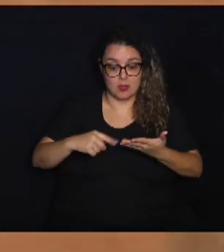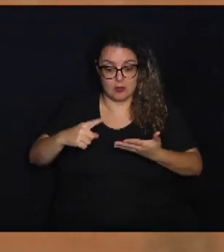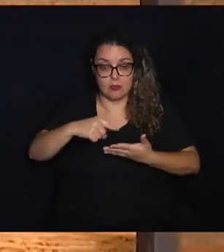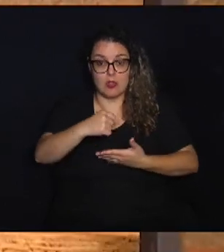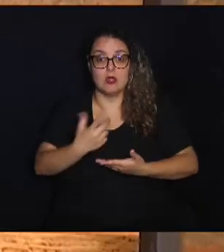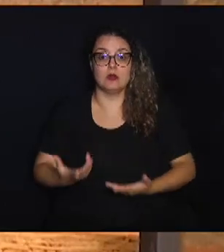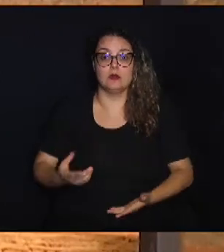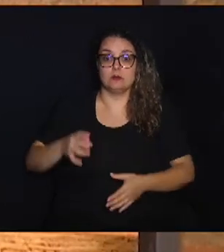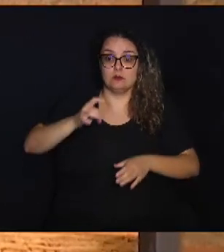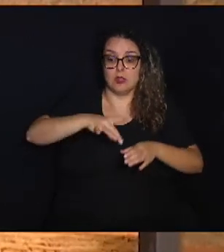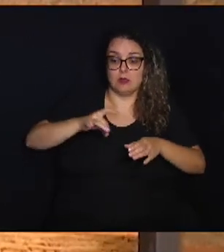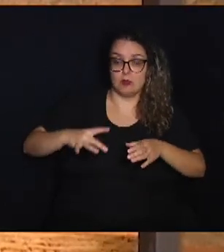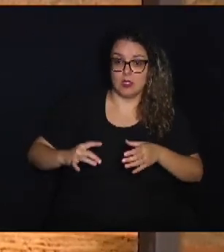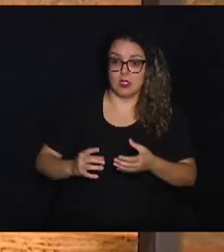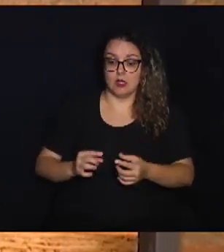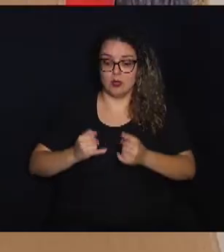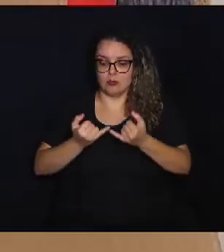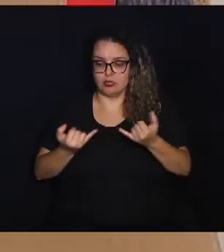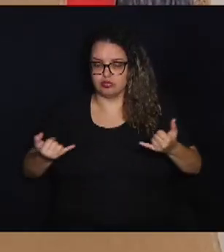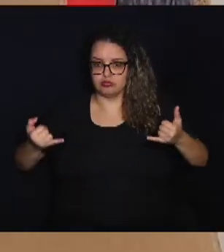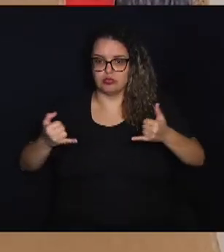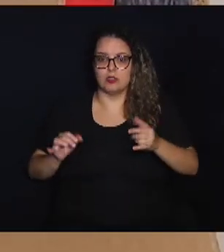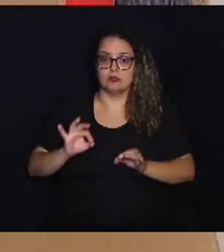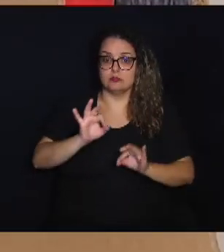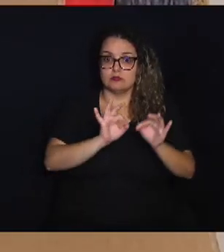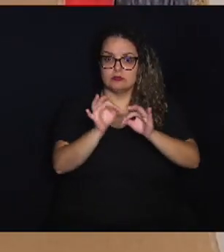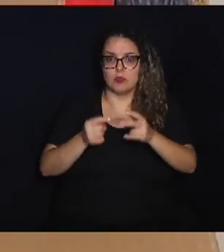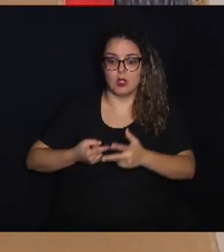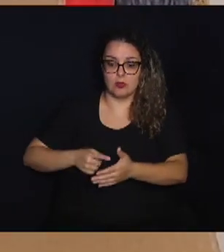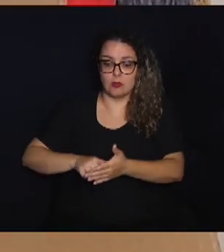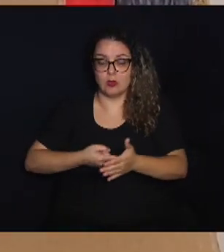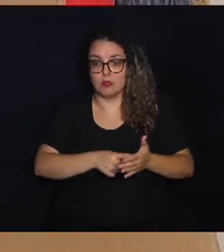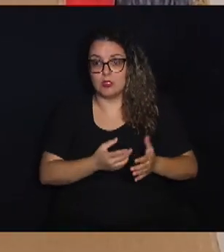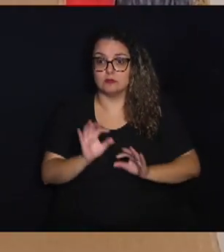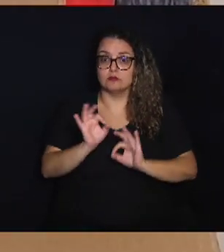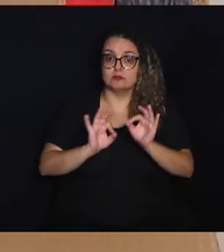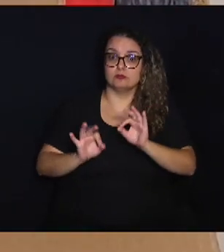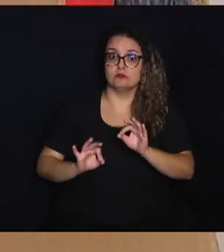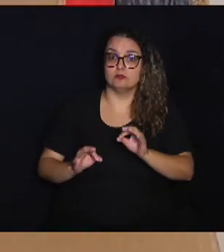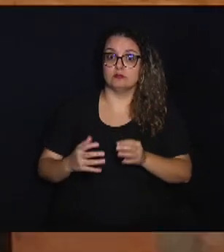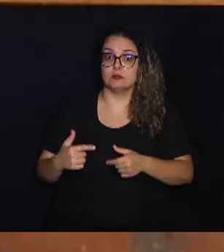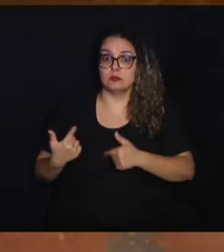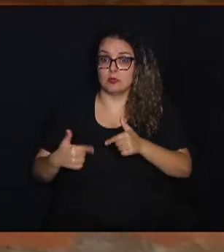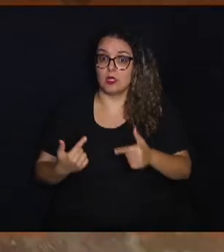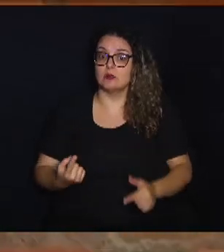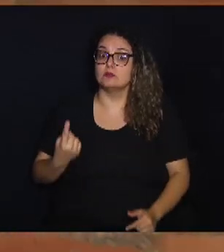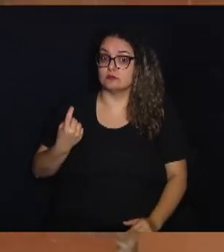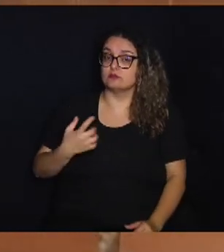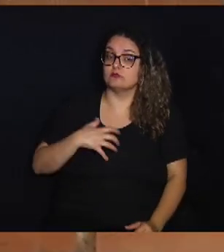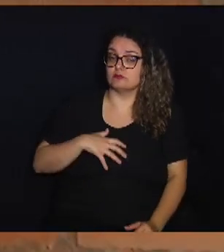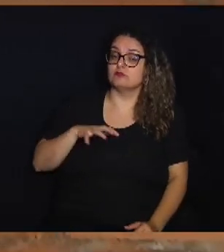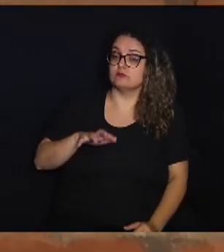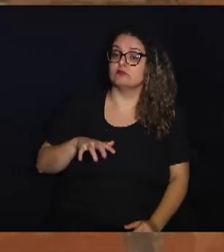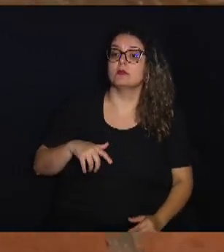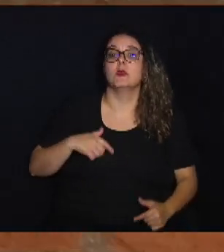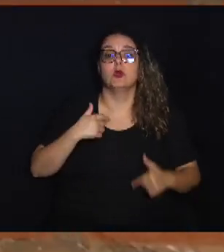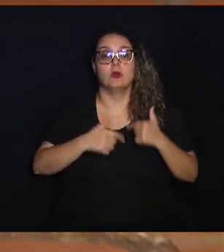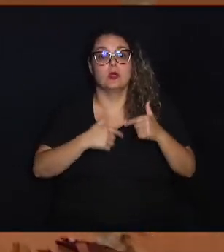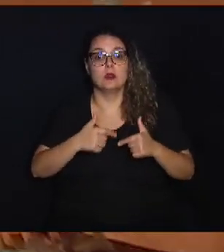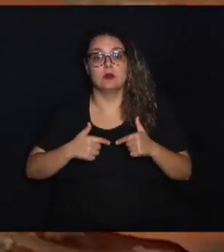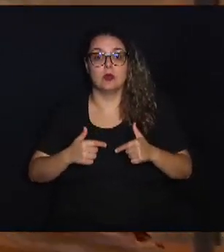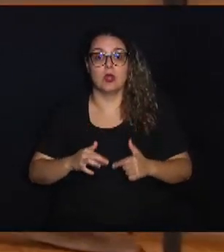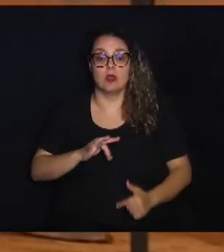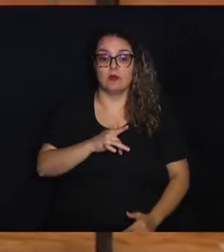e parafusos que esculturas são criadas, dando forma a obras únicas. E é com estes trabalhos que a